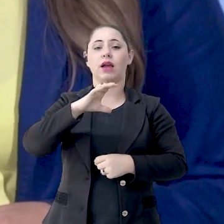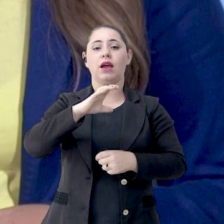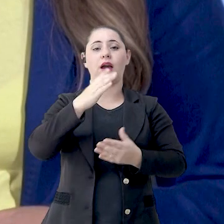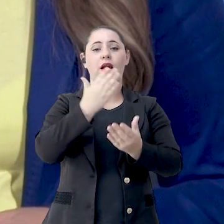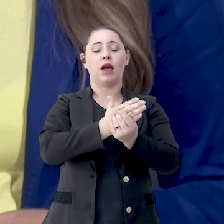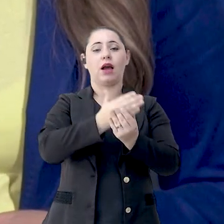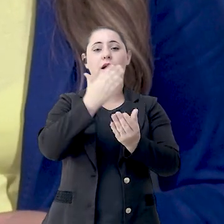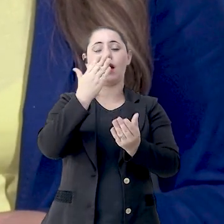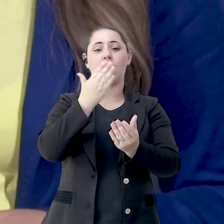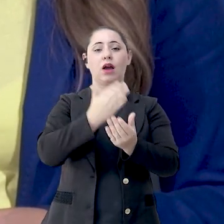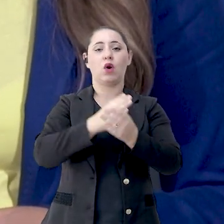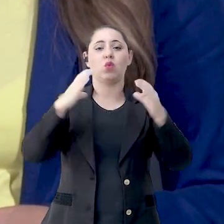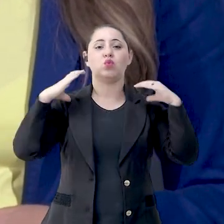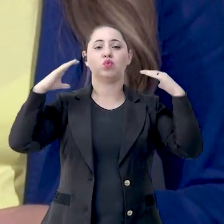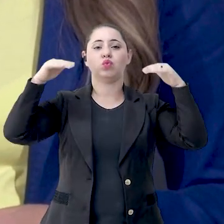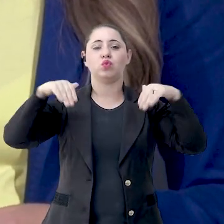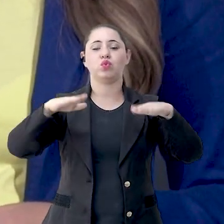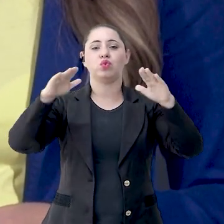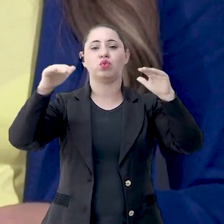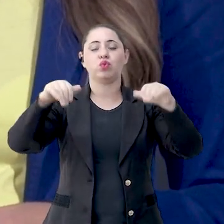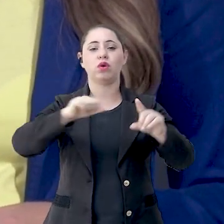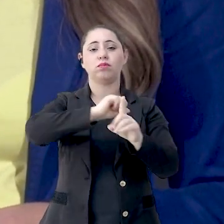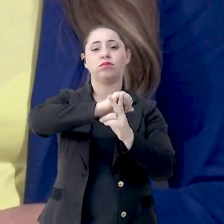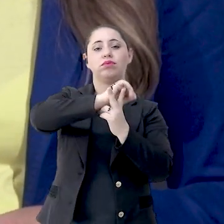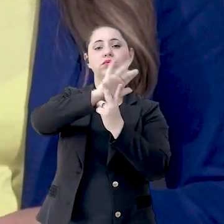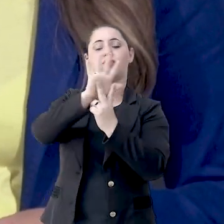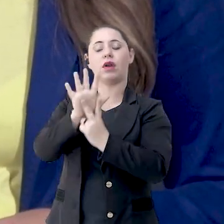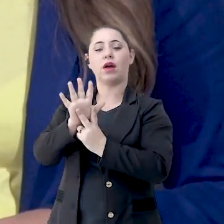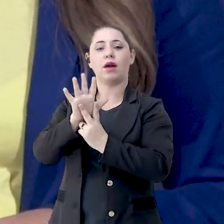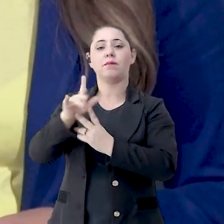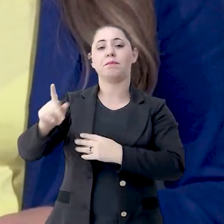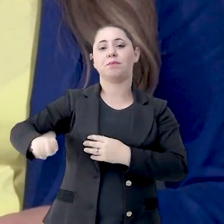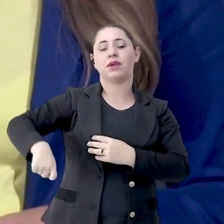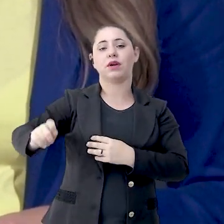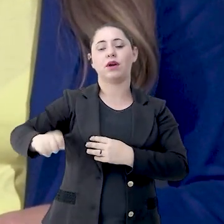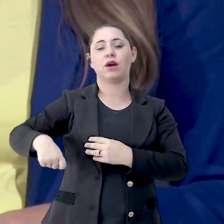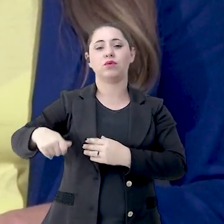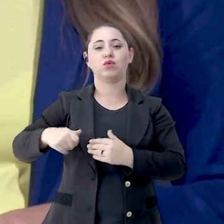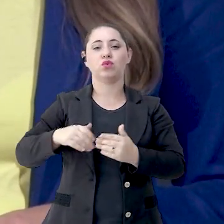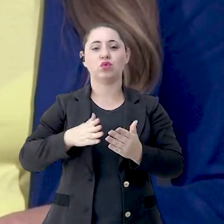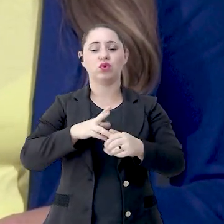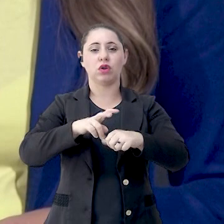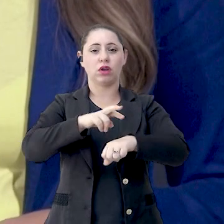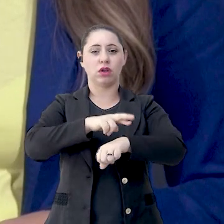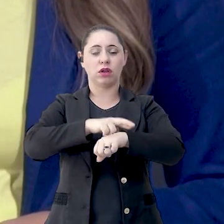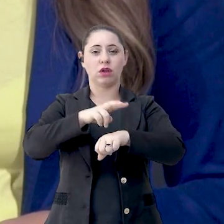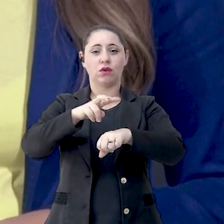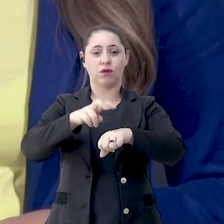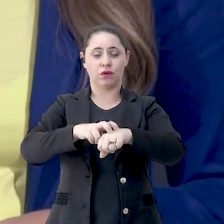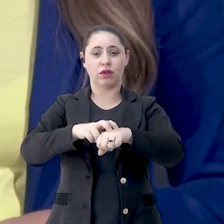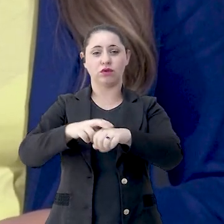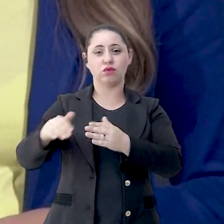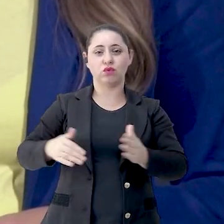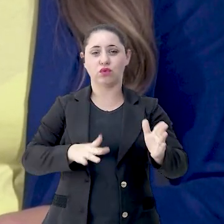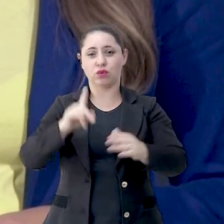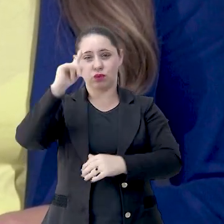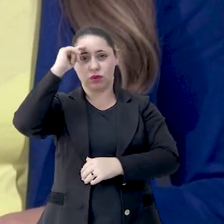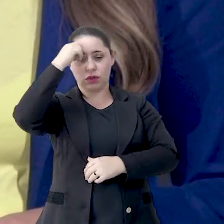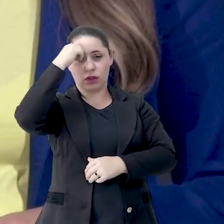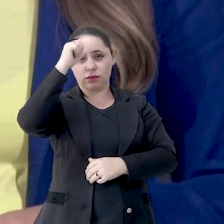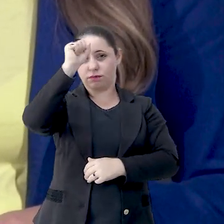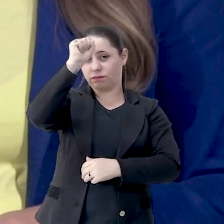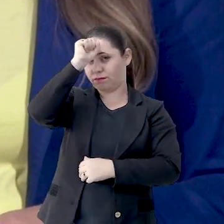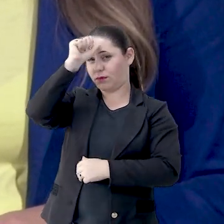composta por Alcinópolis, Camapuã, Costa Rica, Coxim, Figueirão, Pedro